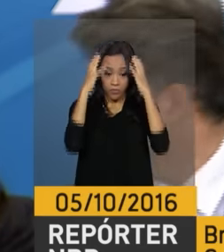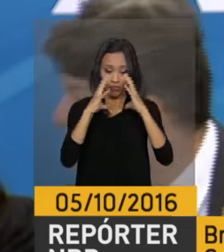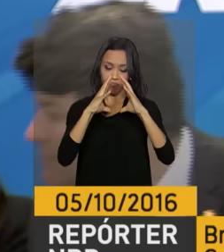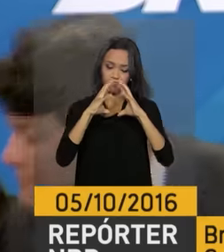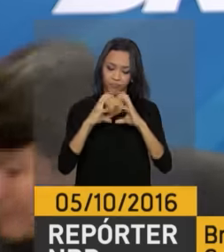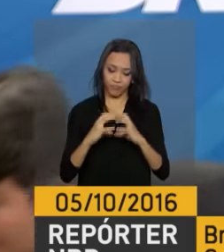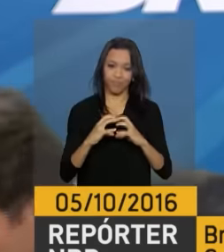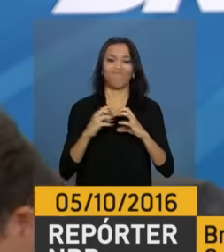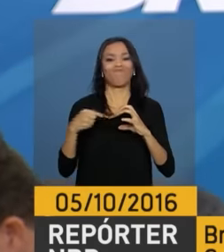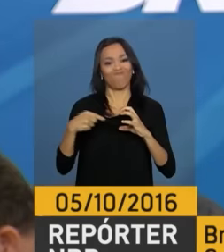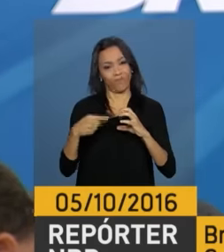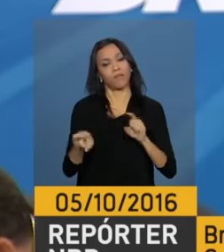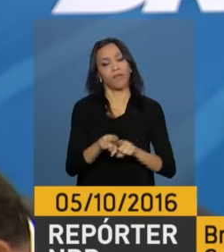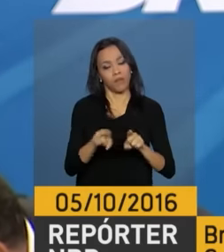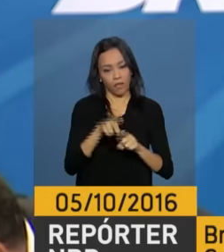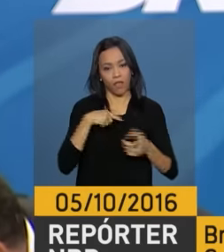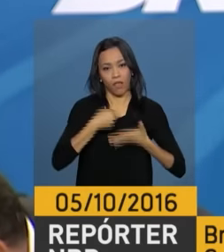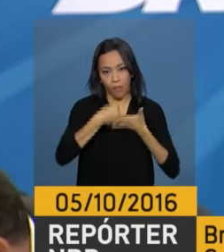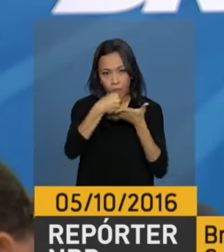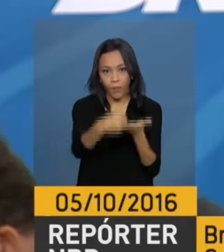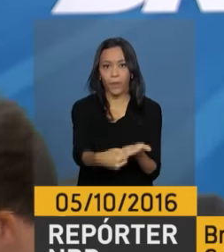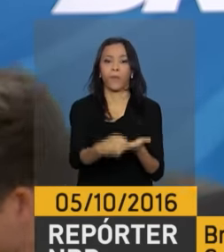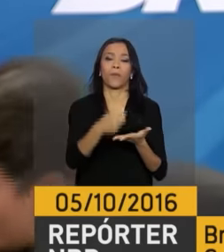neurológicos severos.